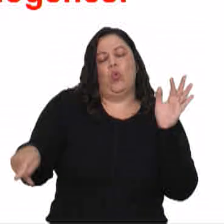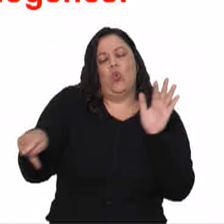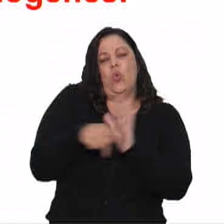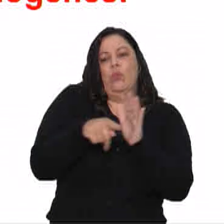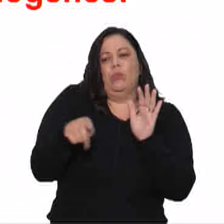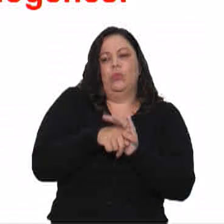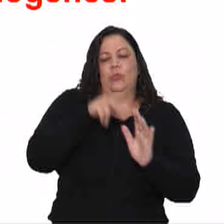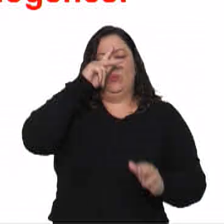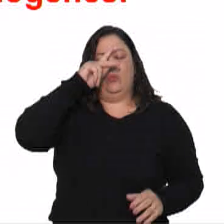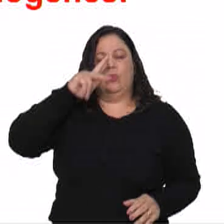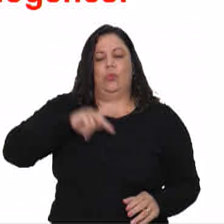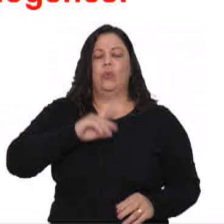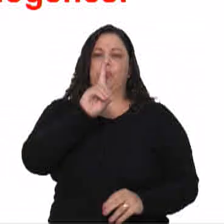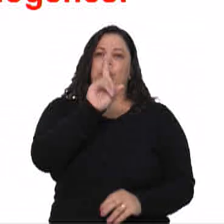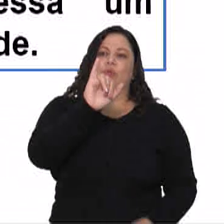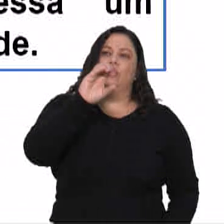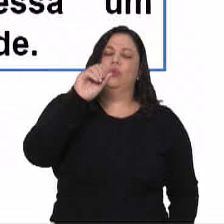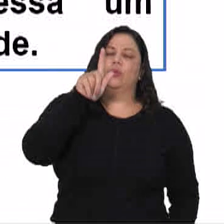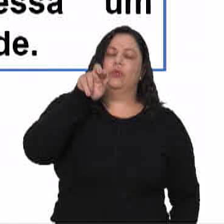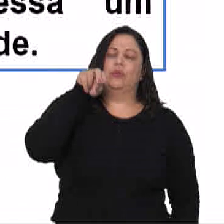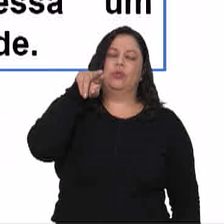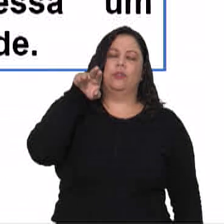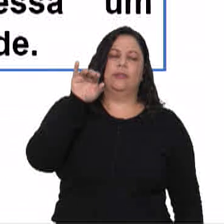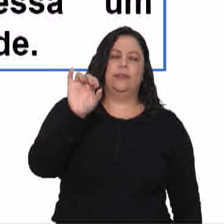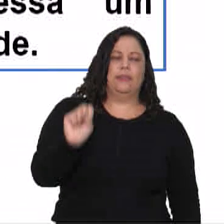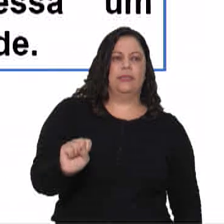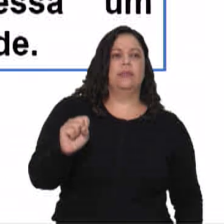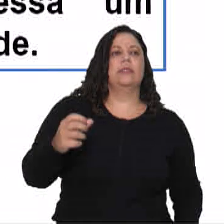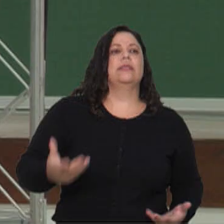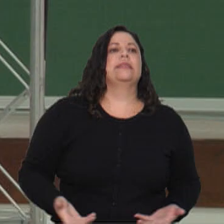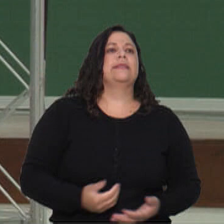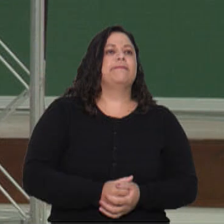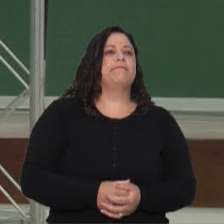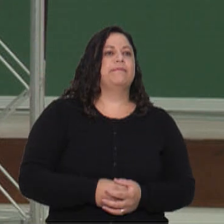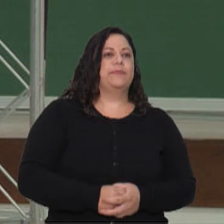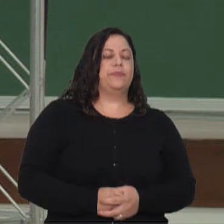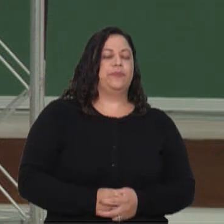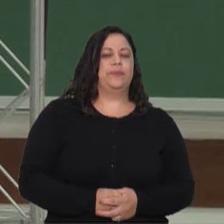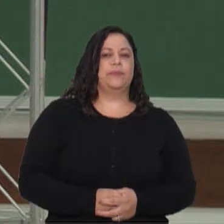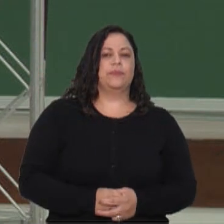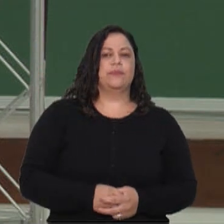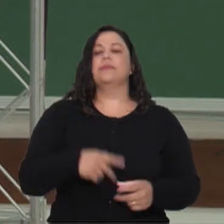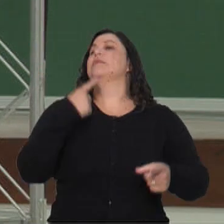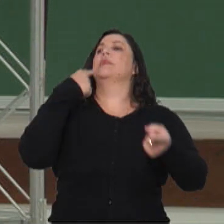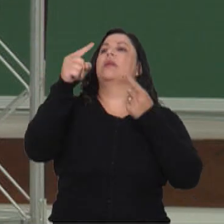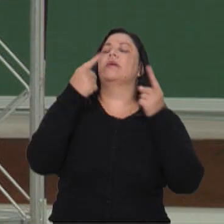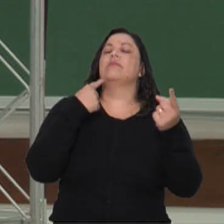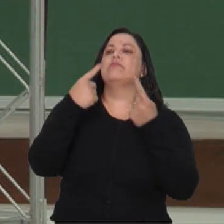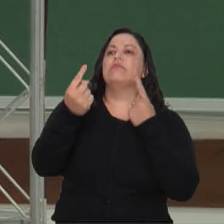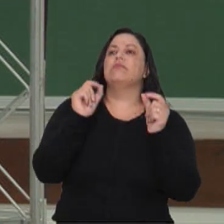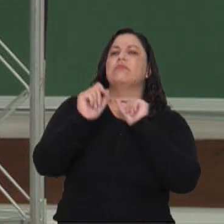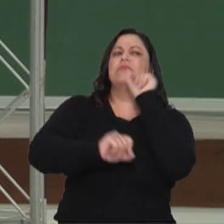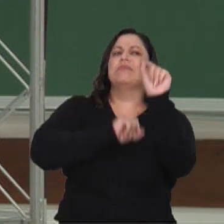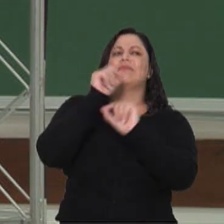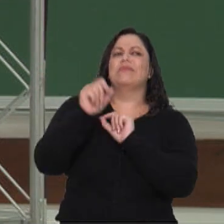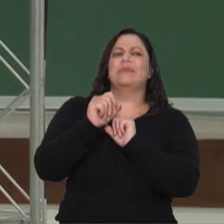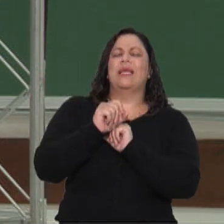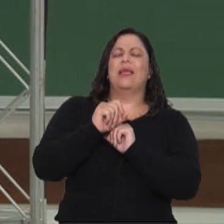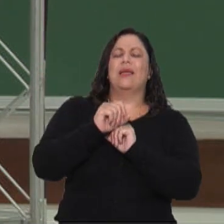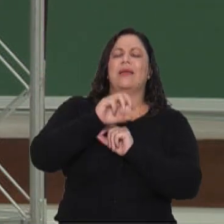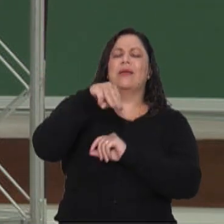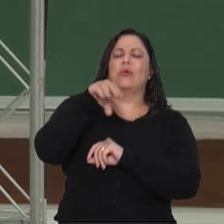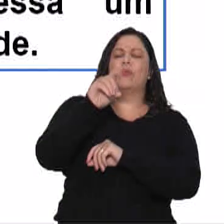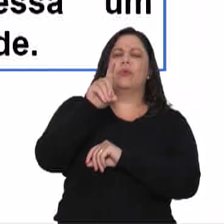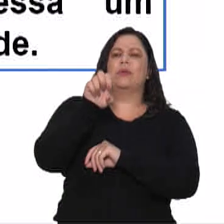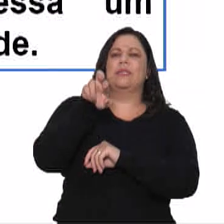do Diógenes Laércio. Crítica moderna, Hegel. Hegel